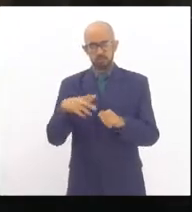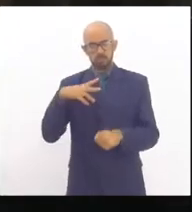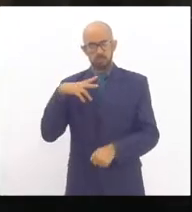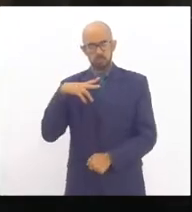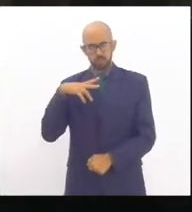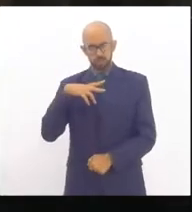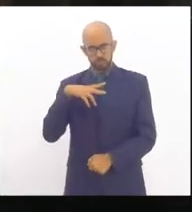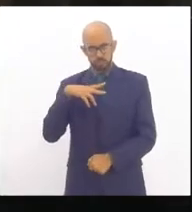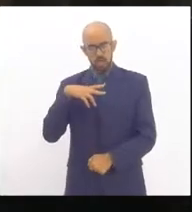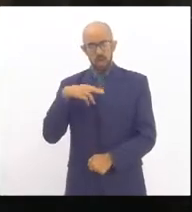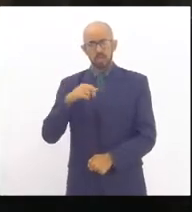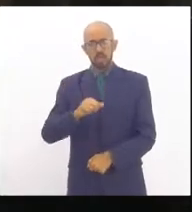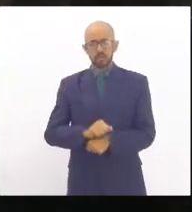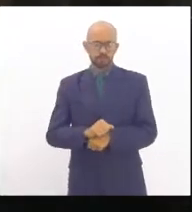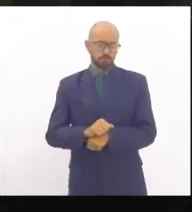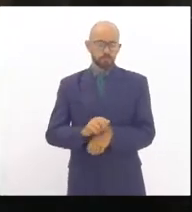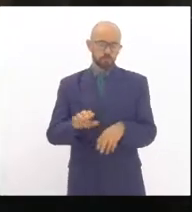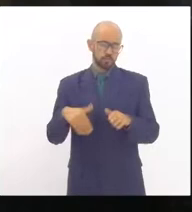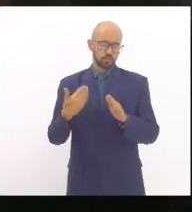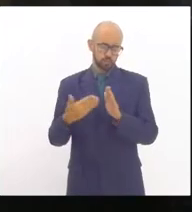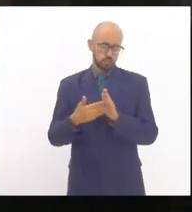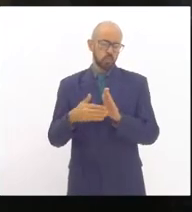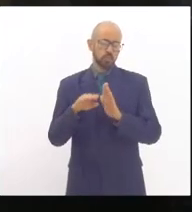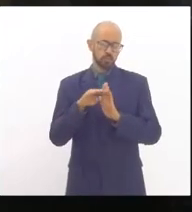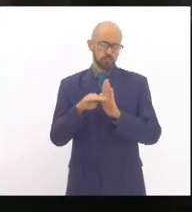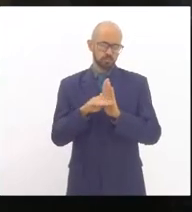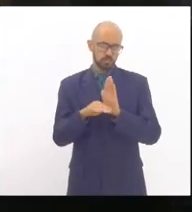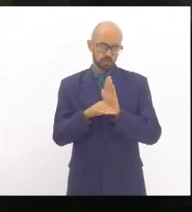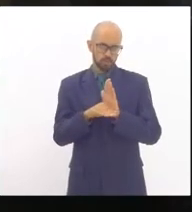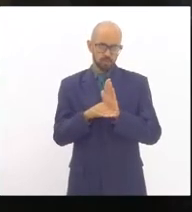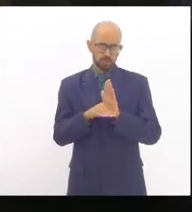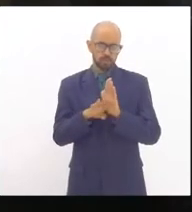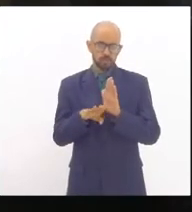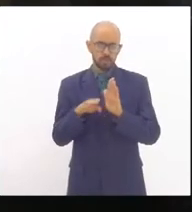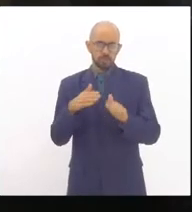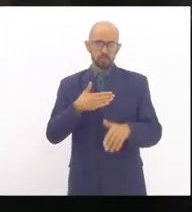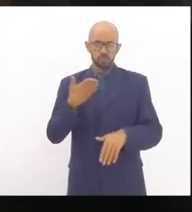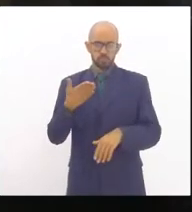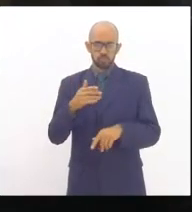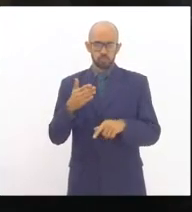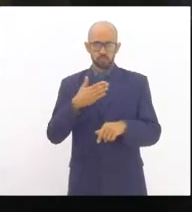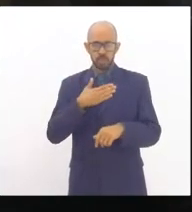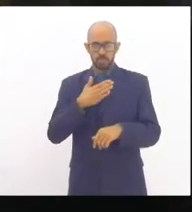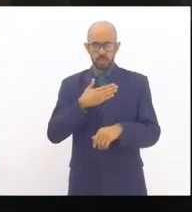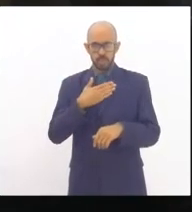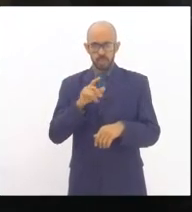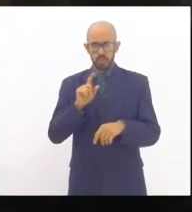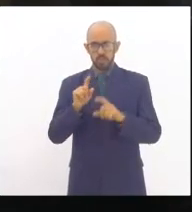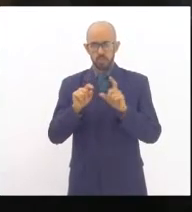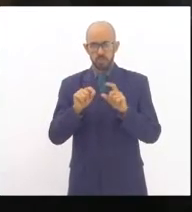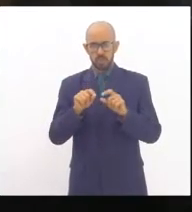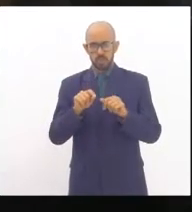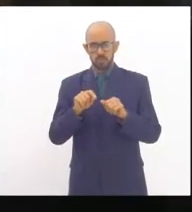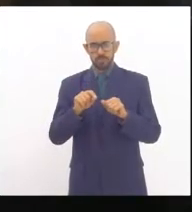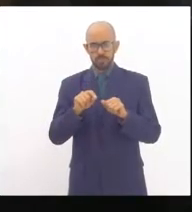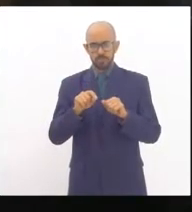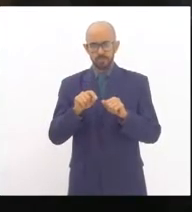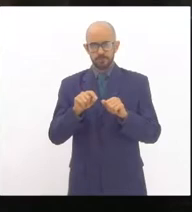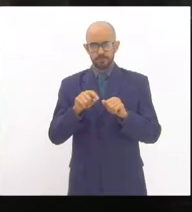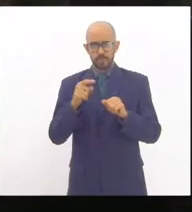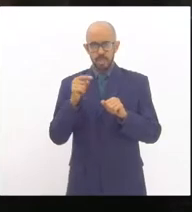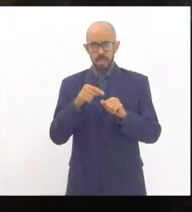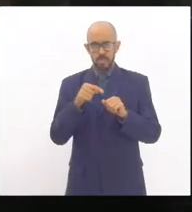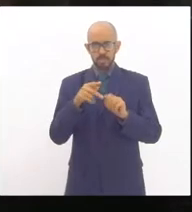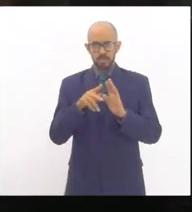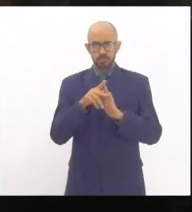individualizada em todos esses programas o que me causa espanto do deputado Luiz Paulo é que nesse